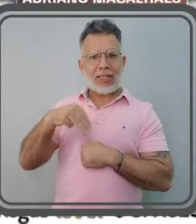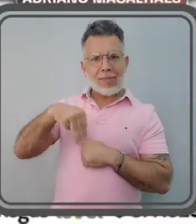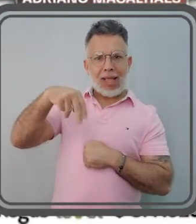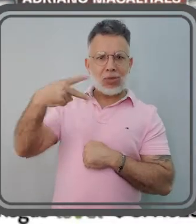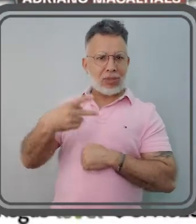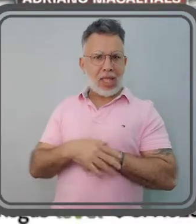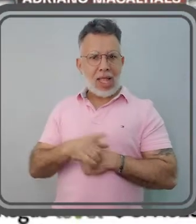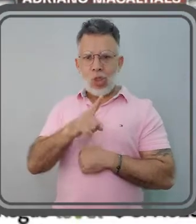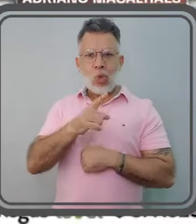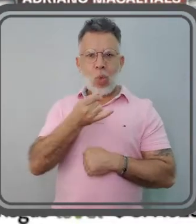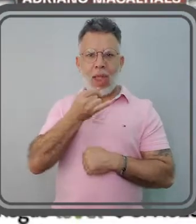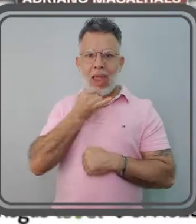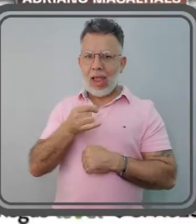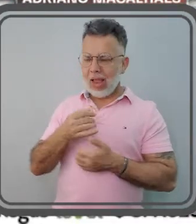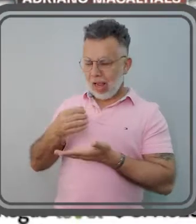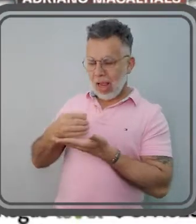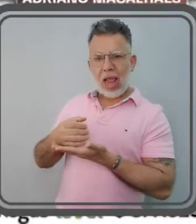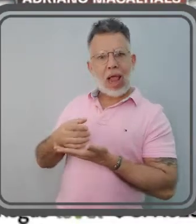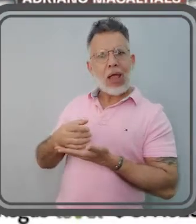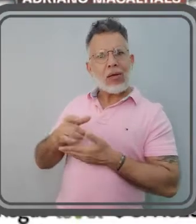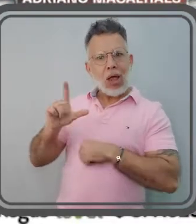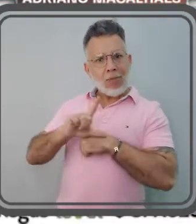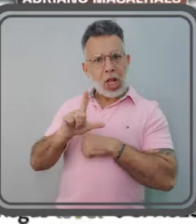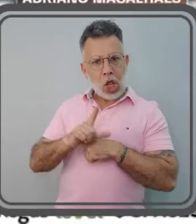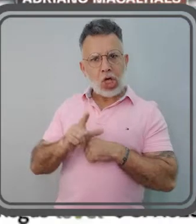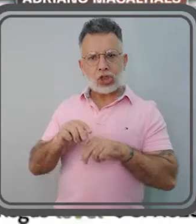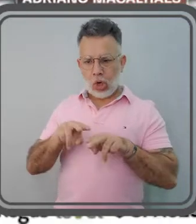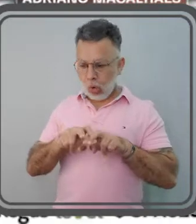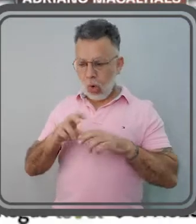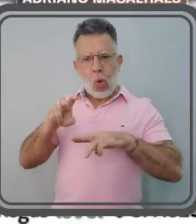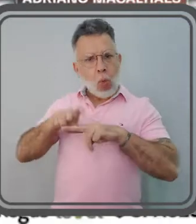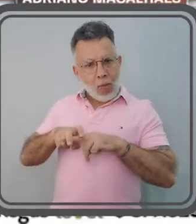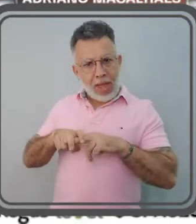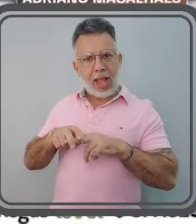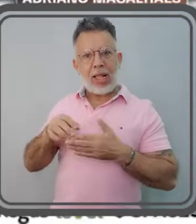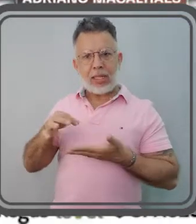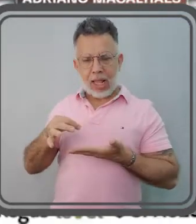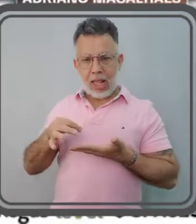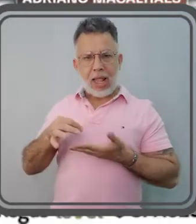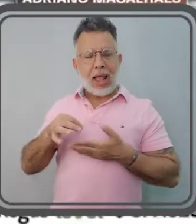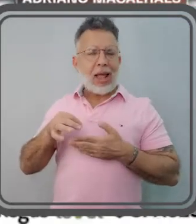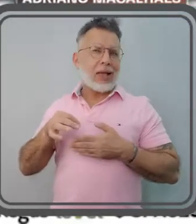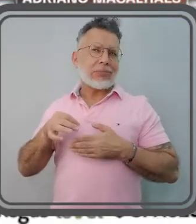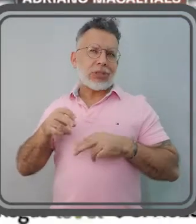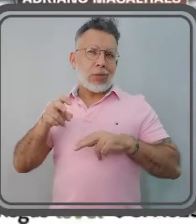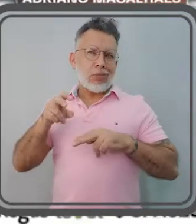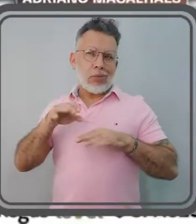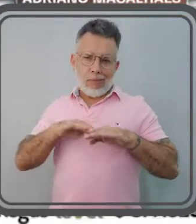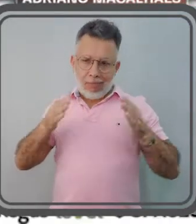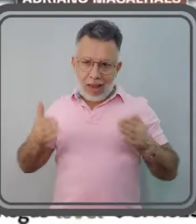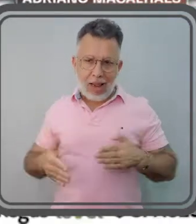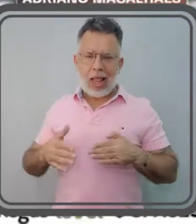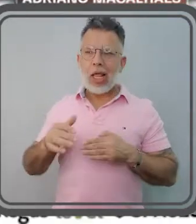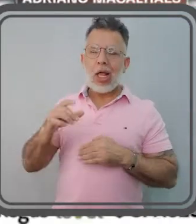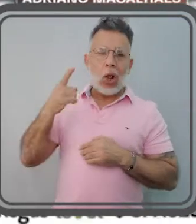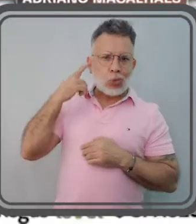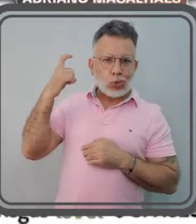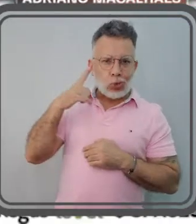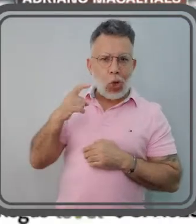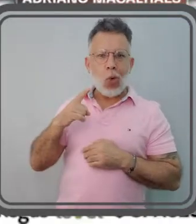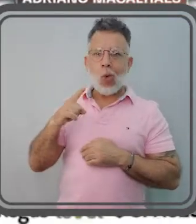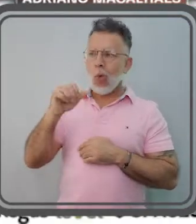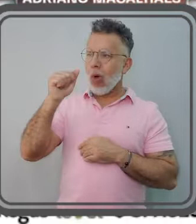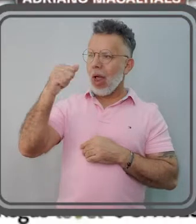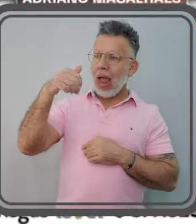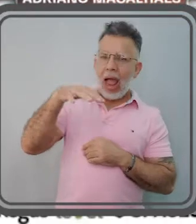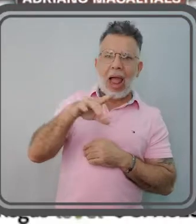cadeira, som, ar-condicionado, enfim, de 23 metros quadrados. Então, é uma operação muito enxuta, onde a gente consegue